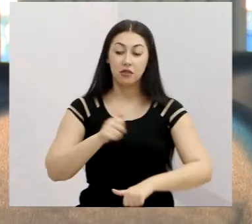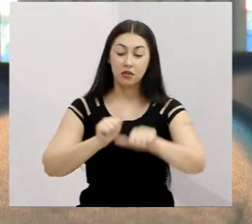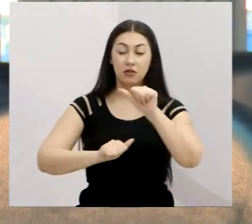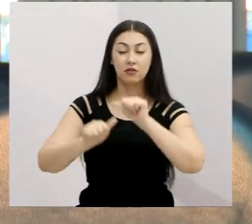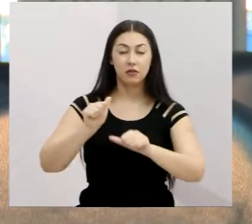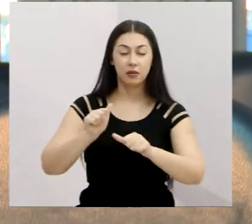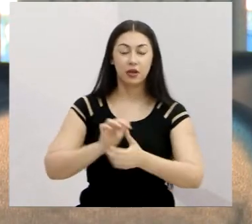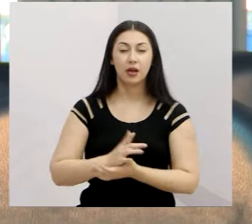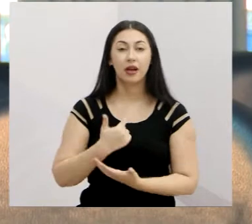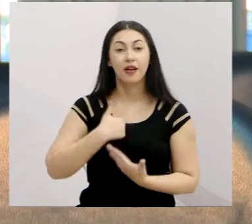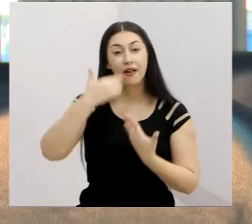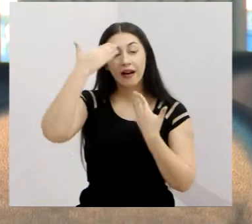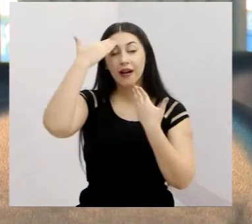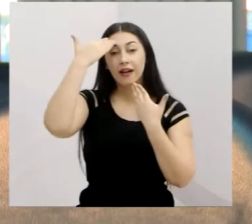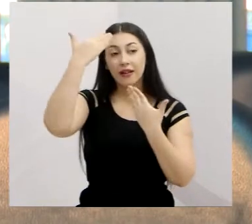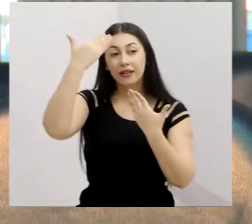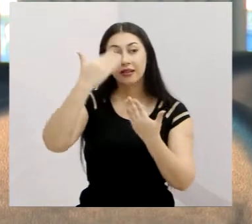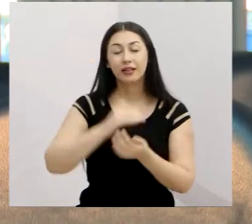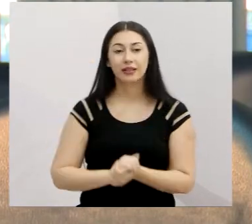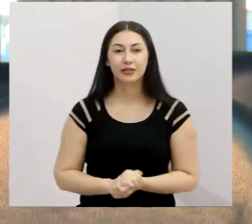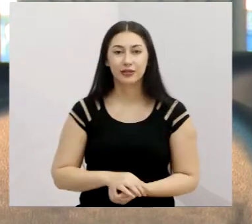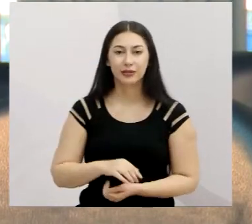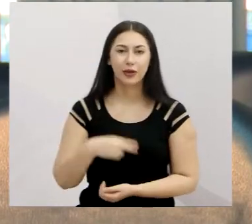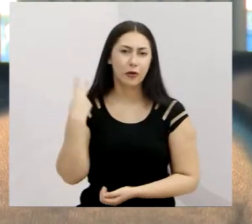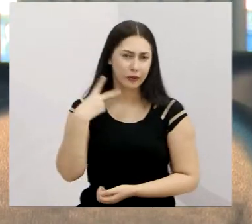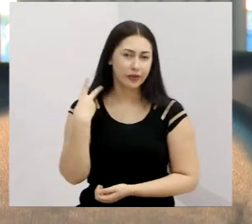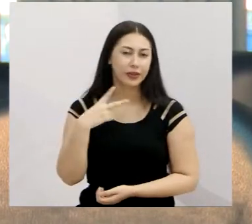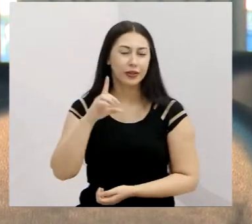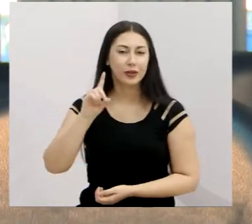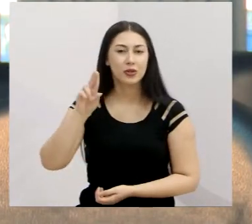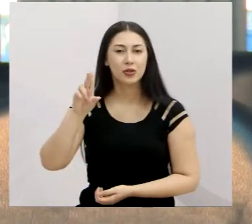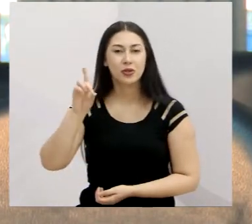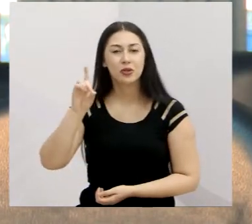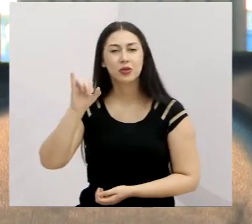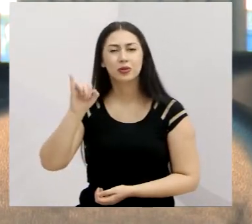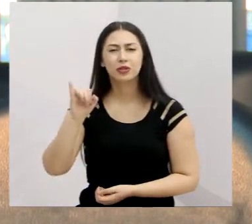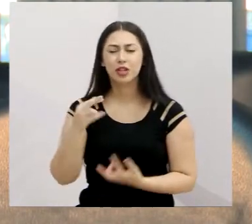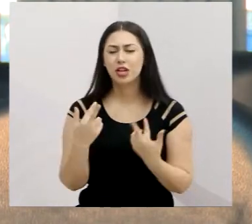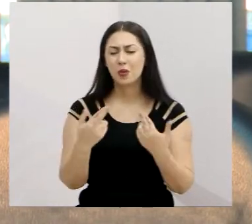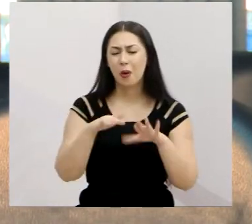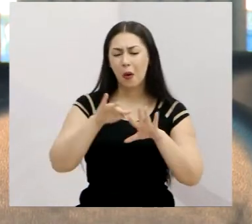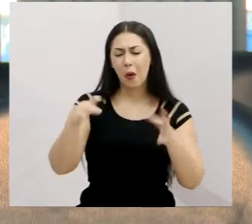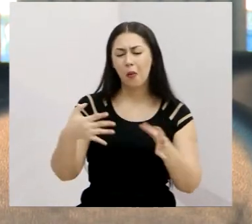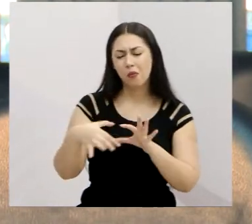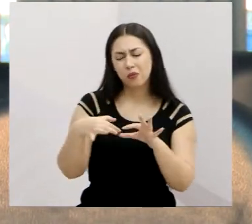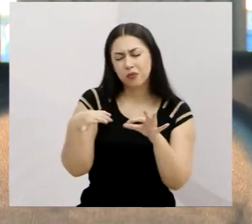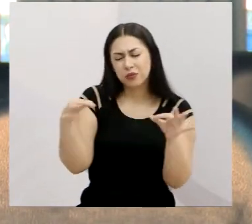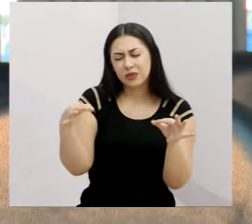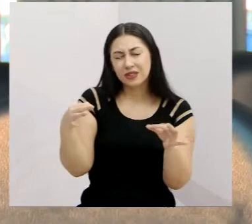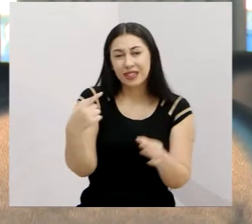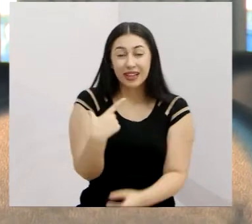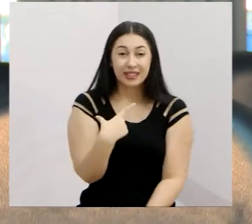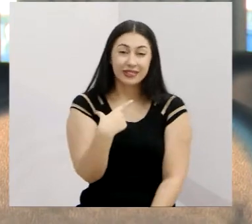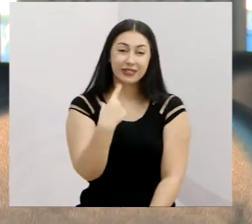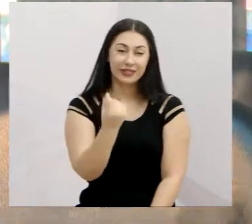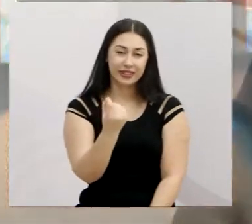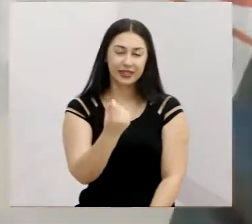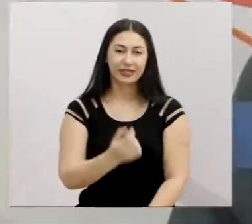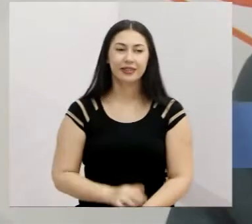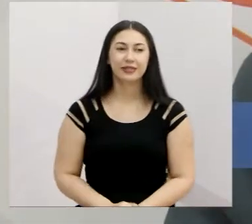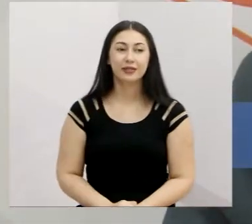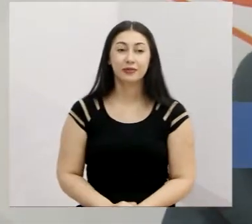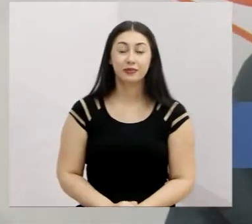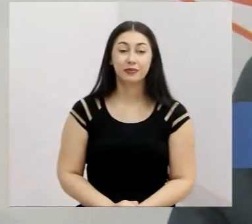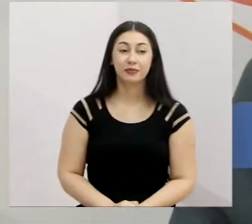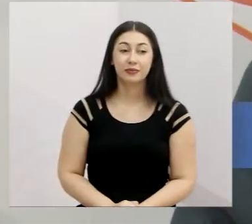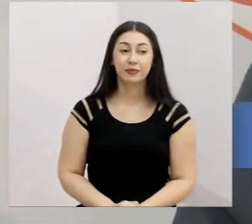então eu até agradeço muito a good pela foi um presente muito grande que eu recebi sendo escolhido para receber esse